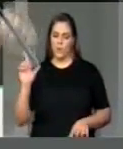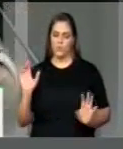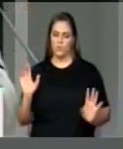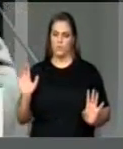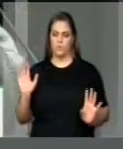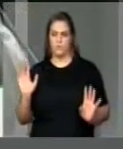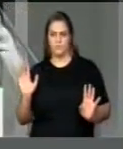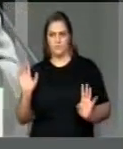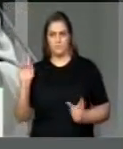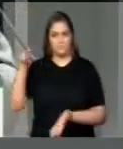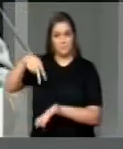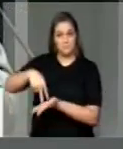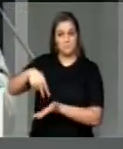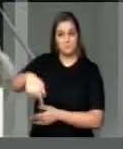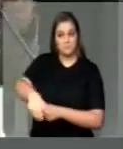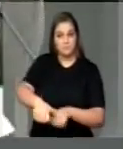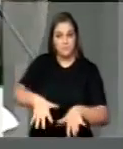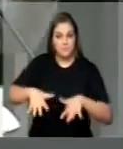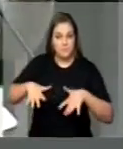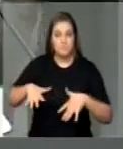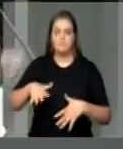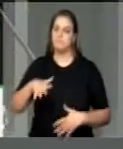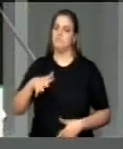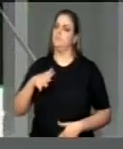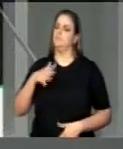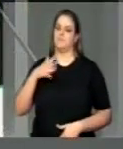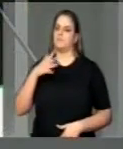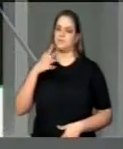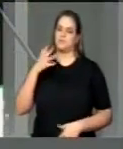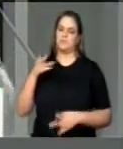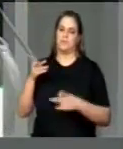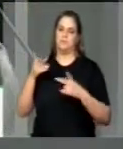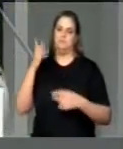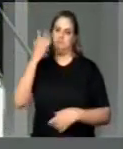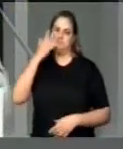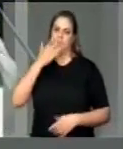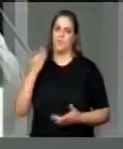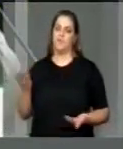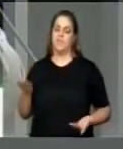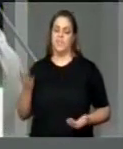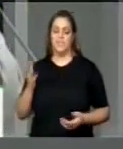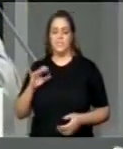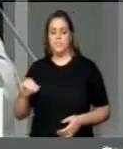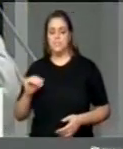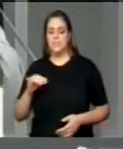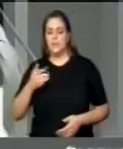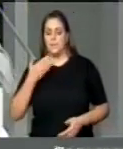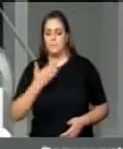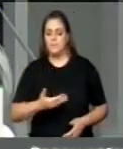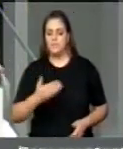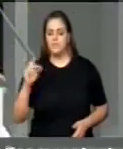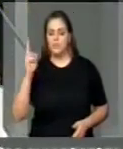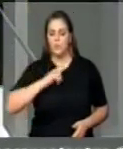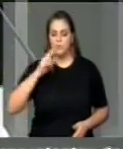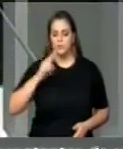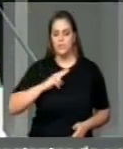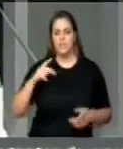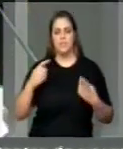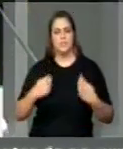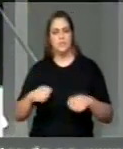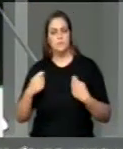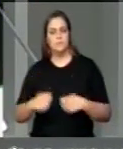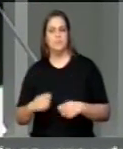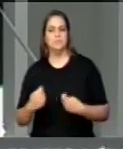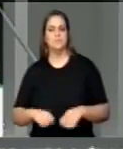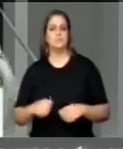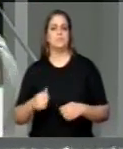nesta tribuna, em plenário, diante do presidente Rodrigo Maia, colocar a urgência, o imperativo de se apreciar a